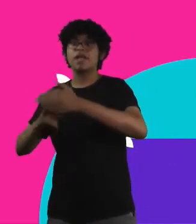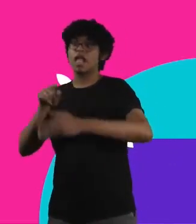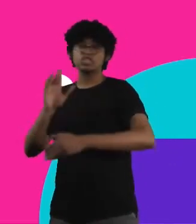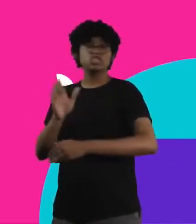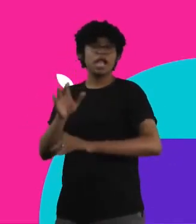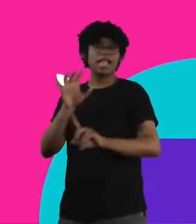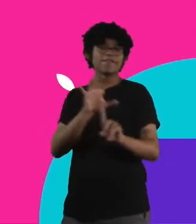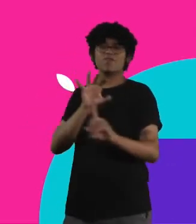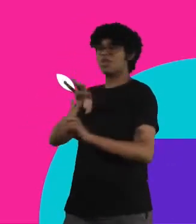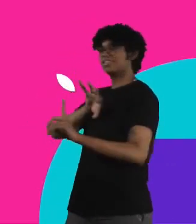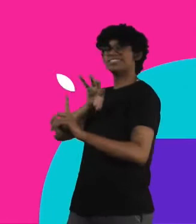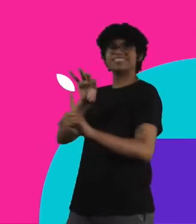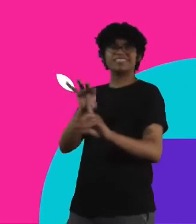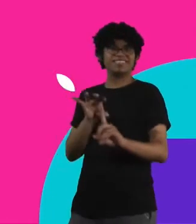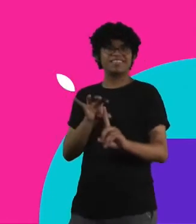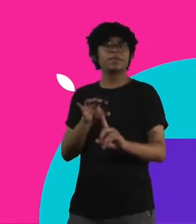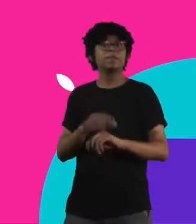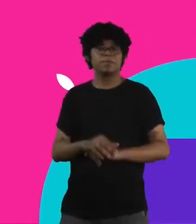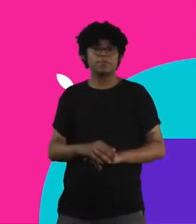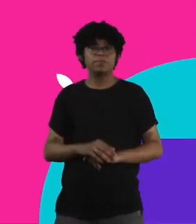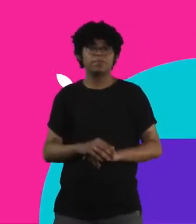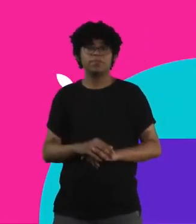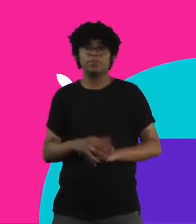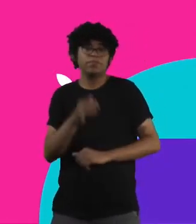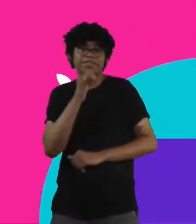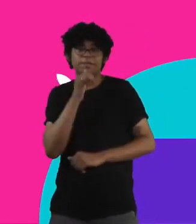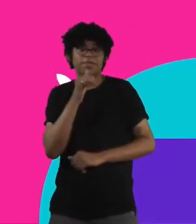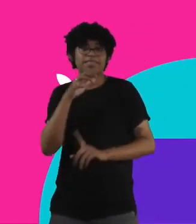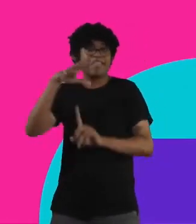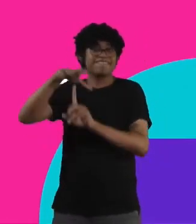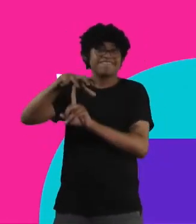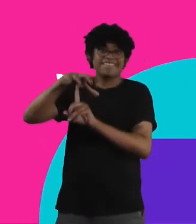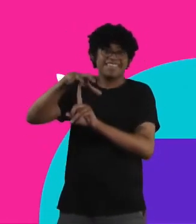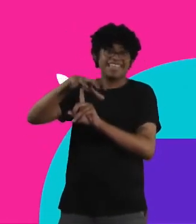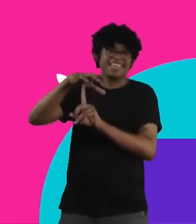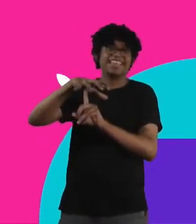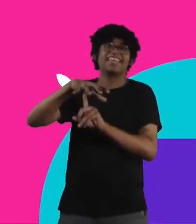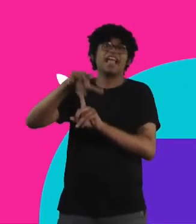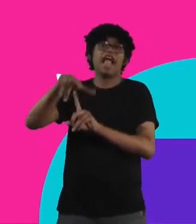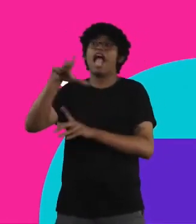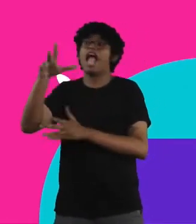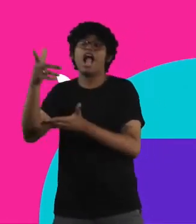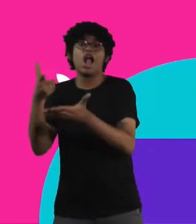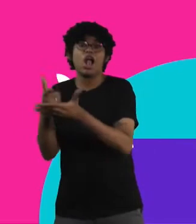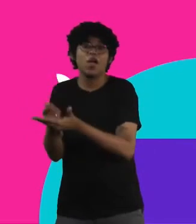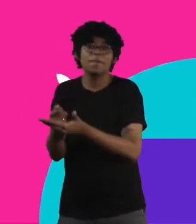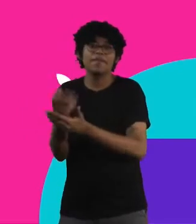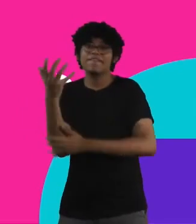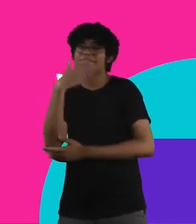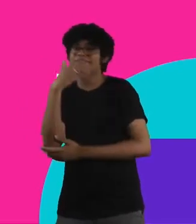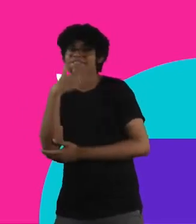influenciar nesse entorno, porque ela vai ali na quitanda do Zezinho comprar a fruta para fazer o bolo,